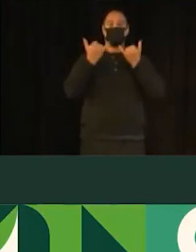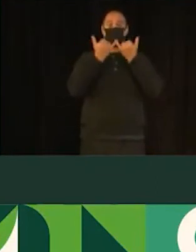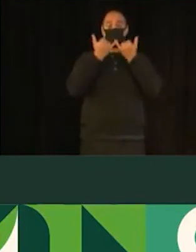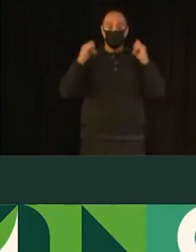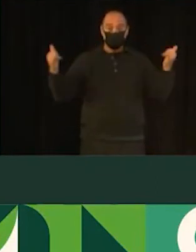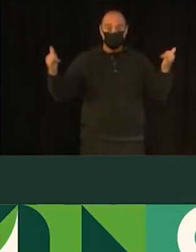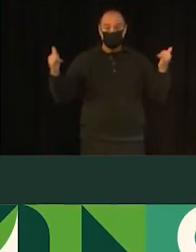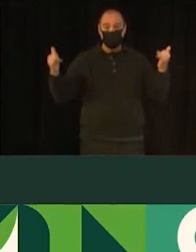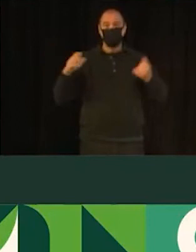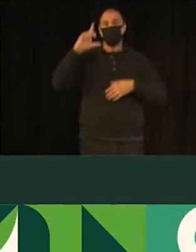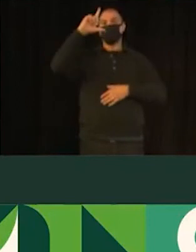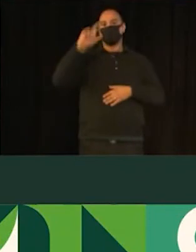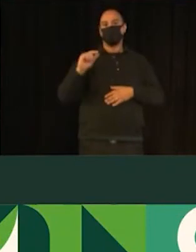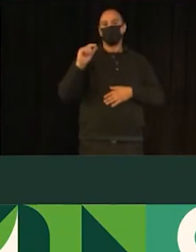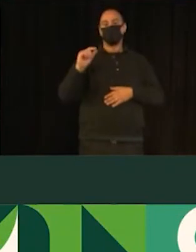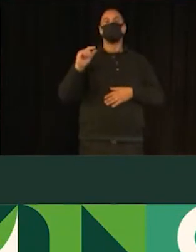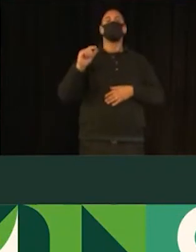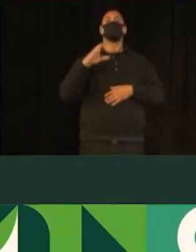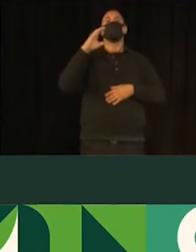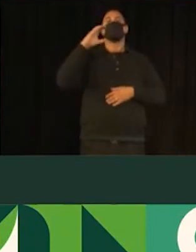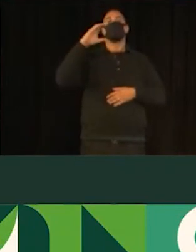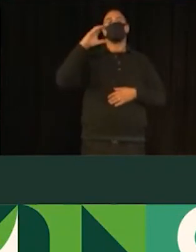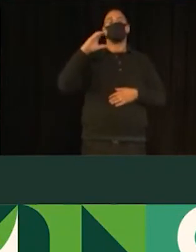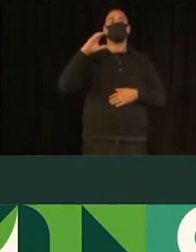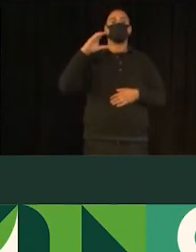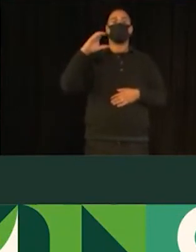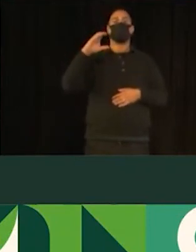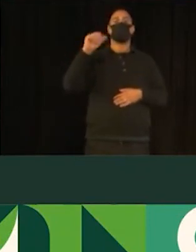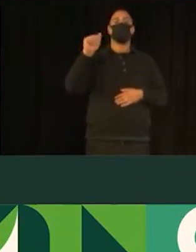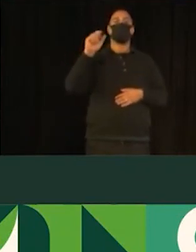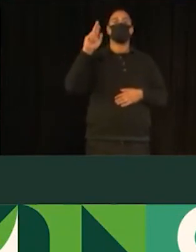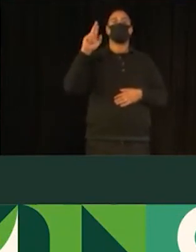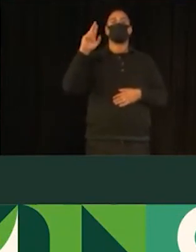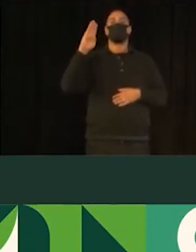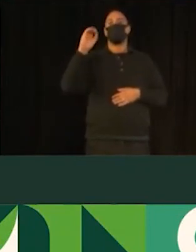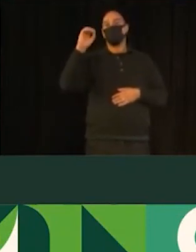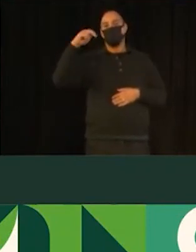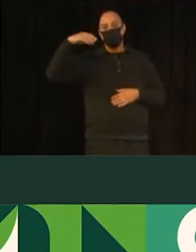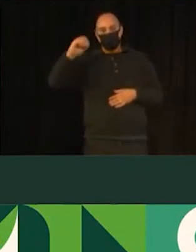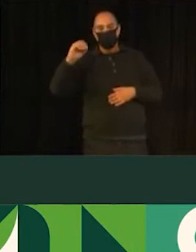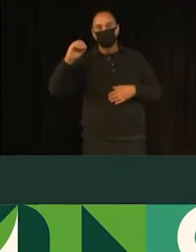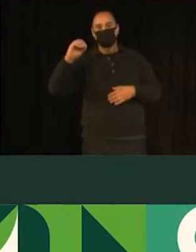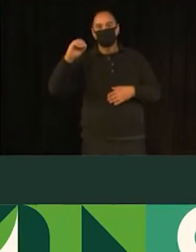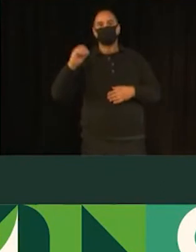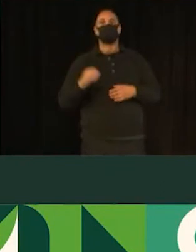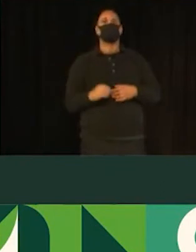CO2, né, na cidade. É uma informação que vai ao encontro, então, das tendências mundiais aí, e que